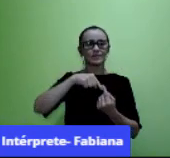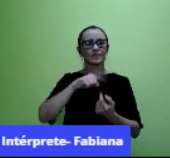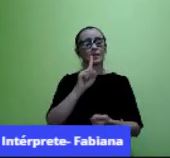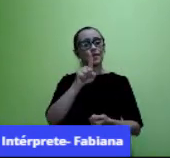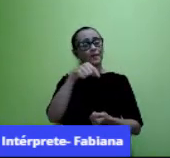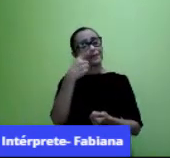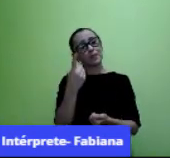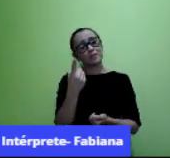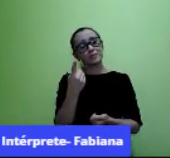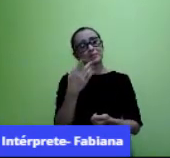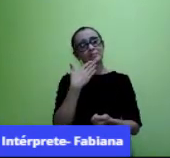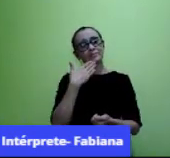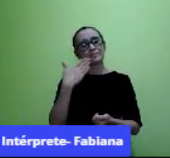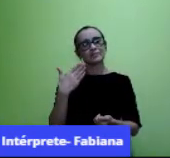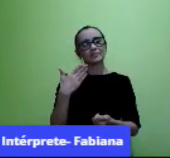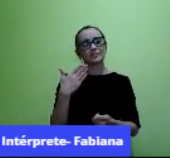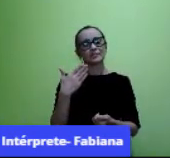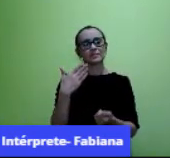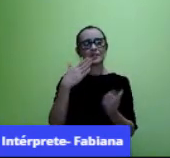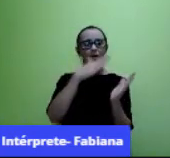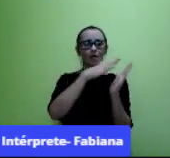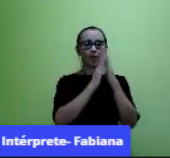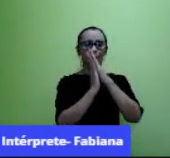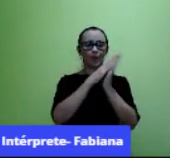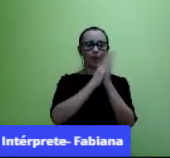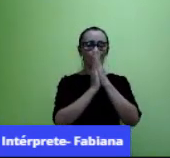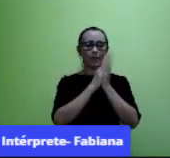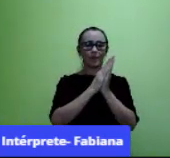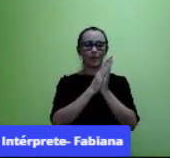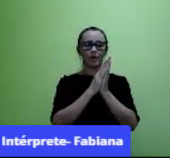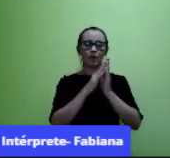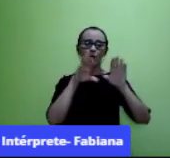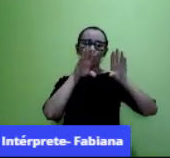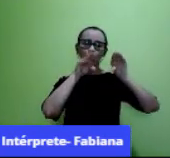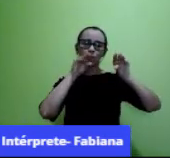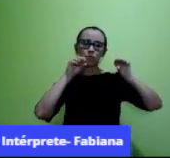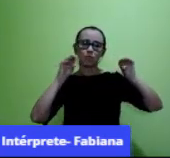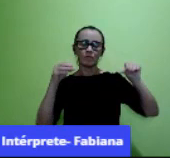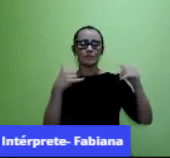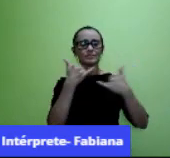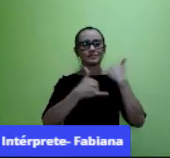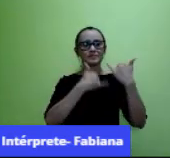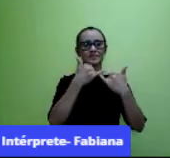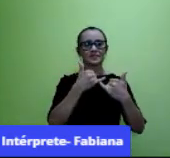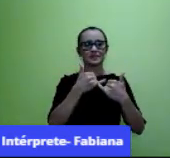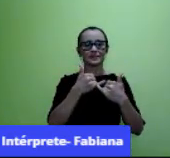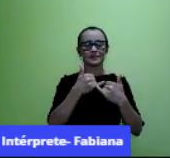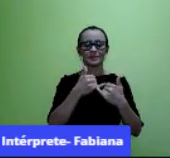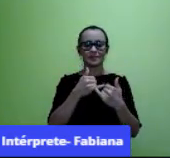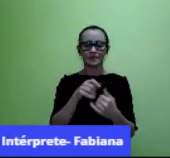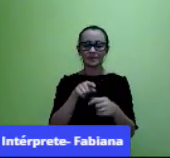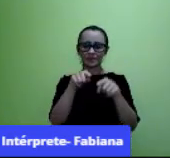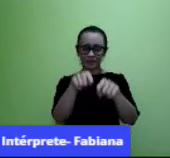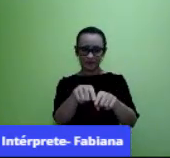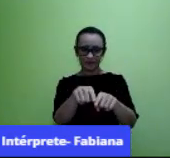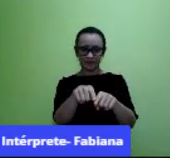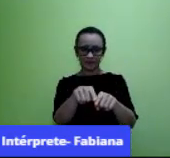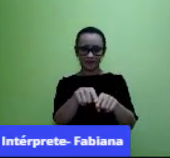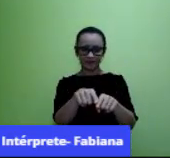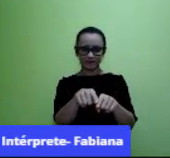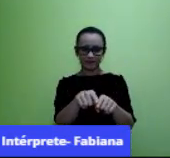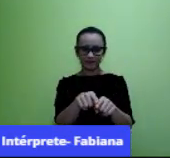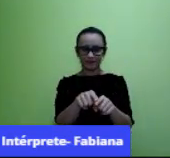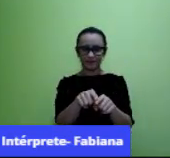próxima, eu posso pedir para ela colocar uma boneca sentada no sofá, um brinquedo dela, e ela gira e tem que olhar, e tem que ficar